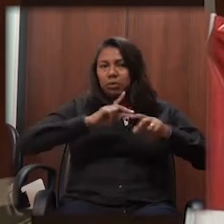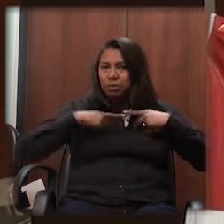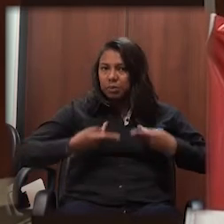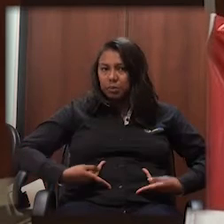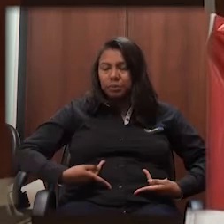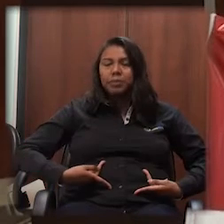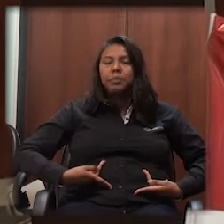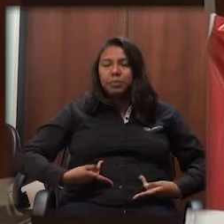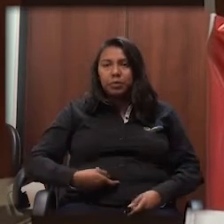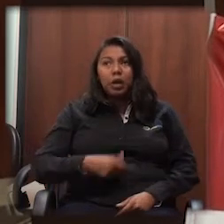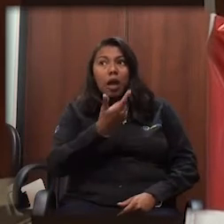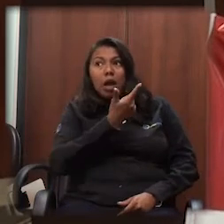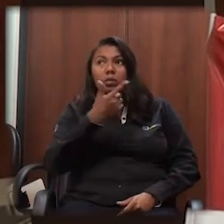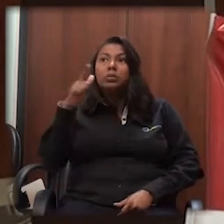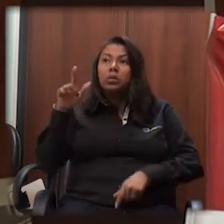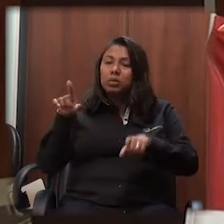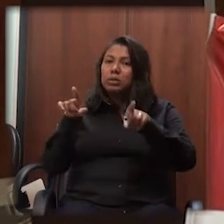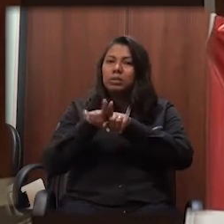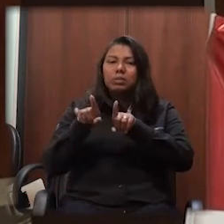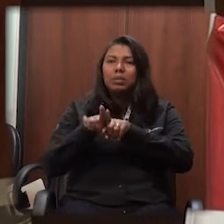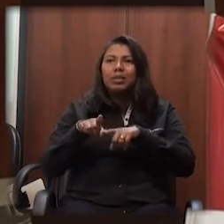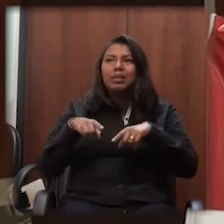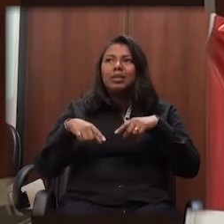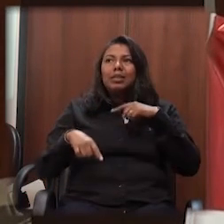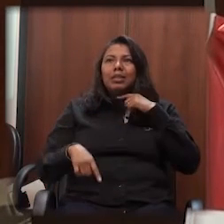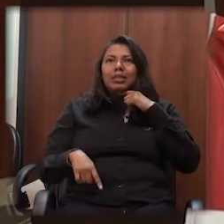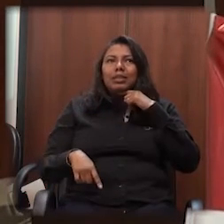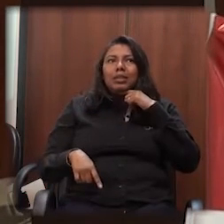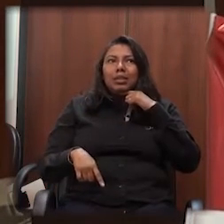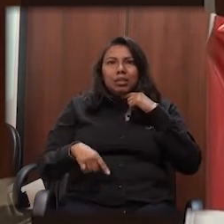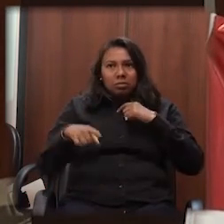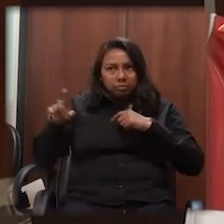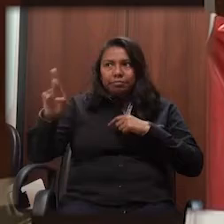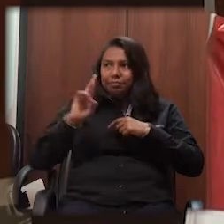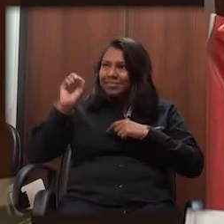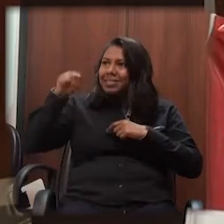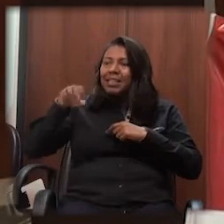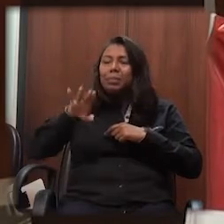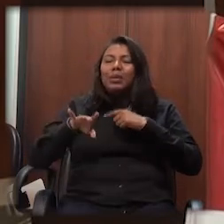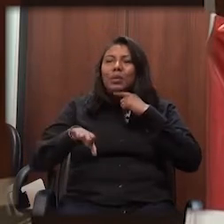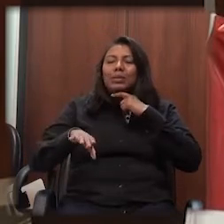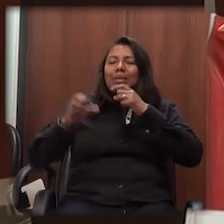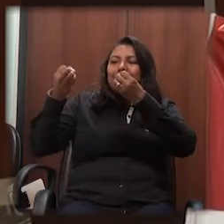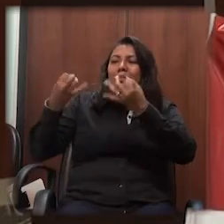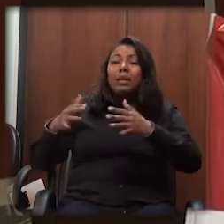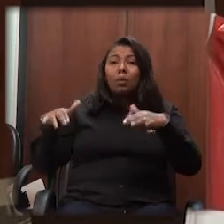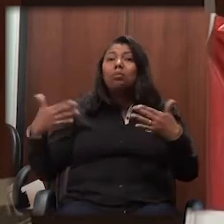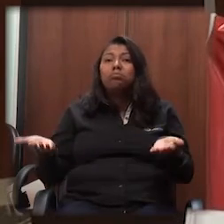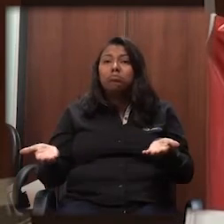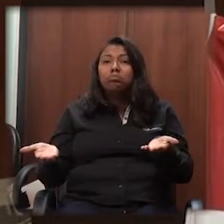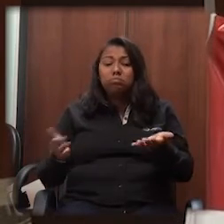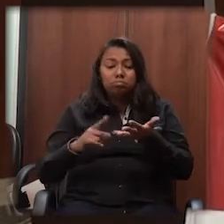e o restante, da mesma forma, não consegue, os que dizem sim também não conseguem dizer qual é a política,